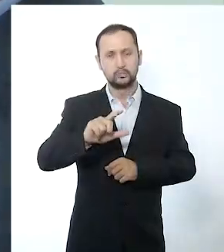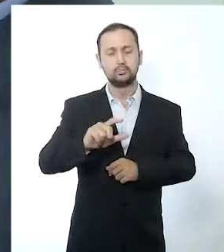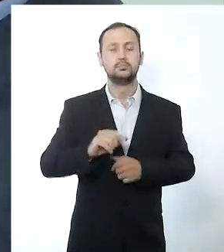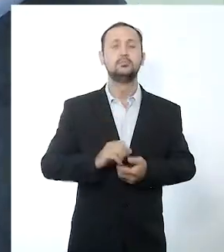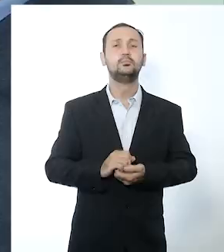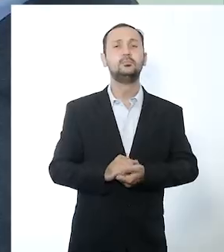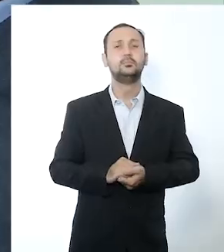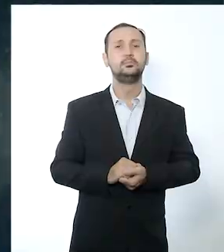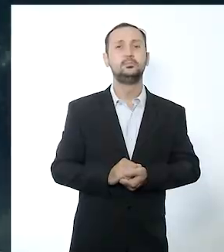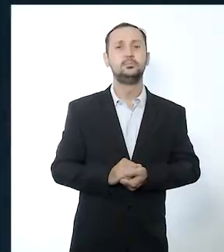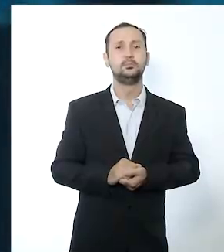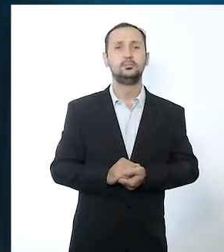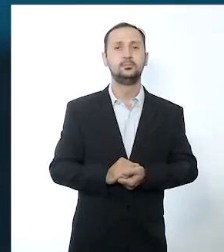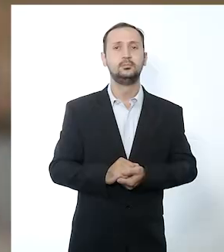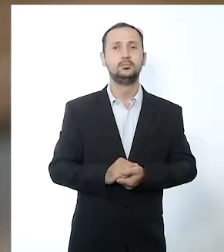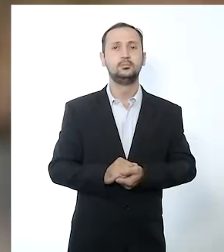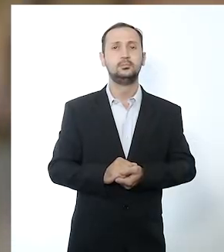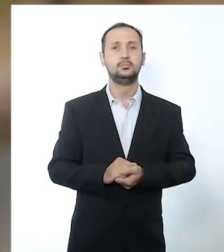Sul.